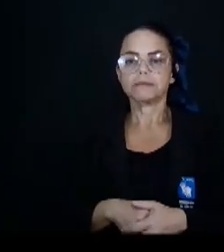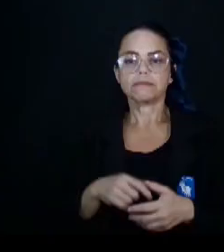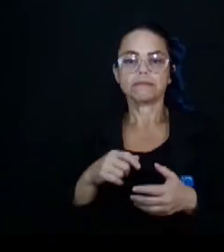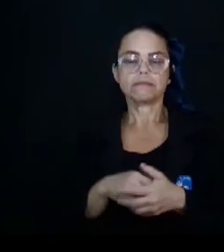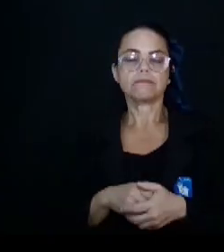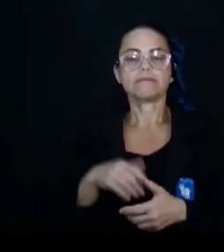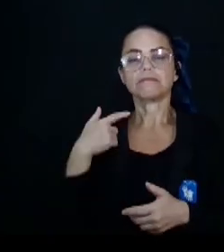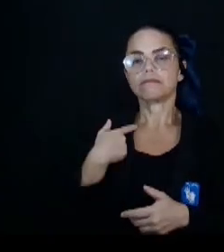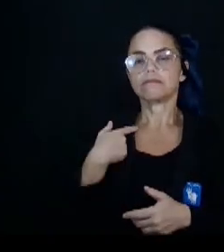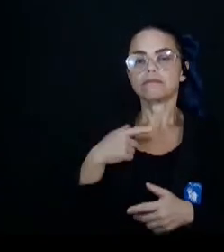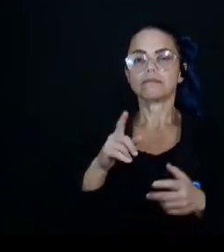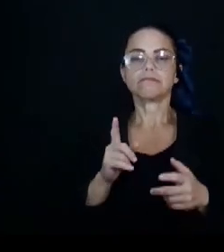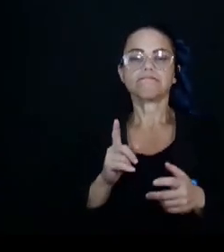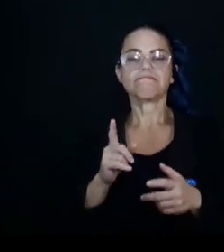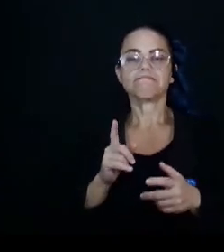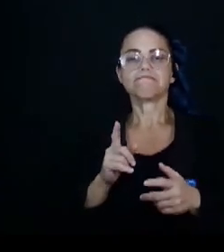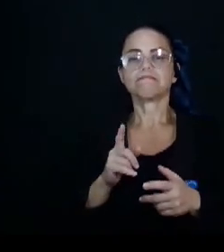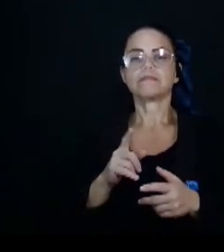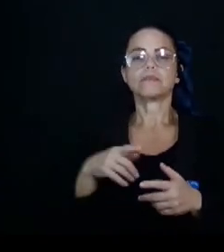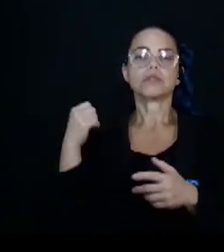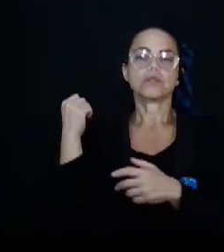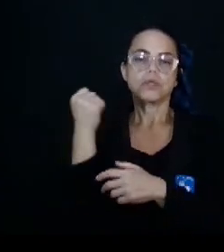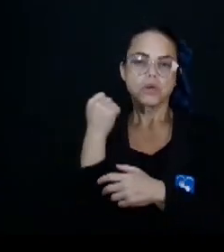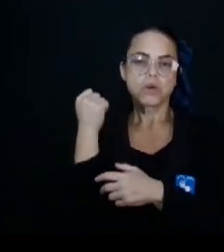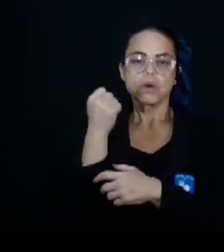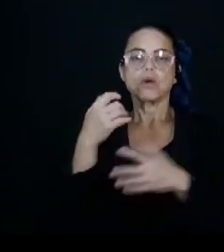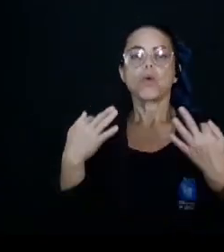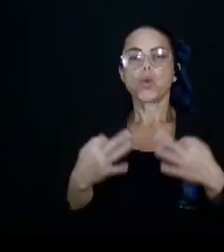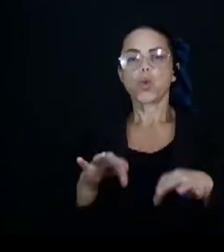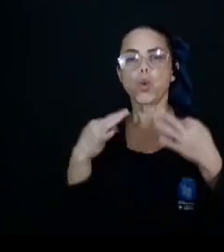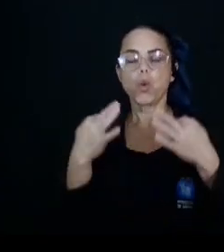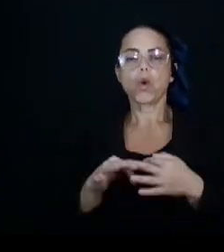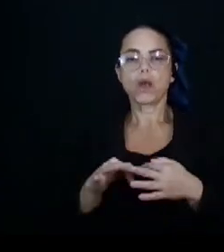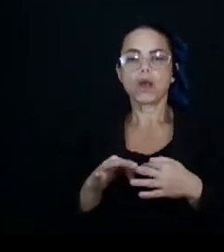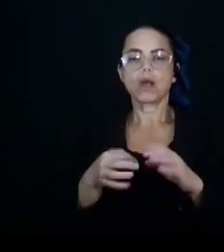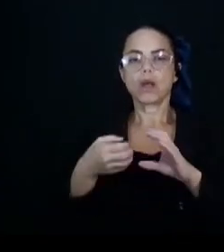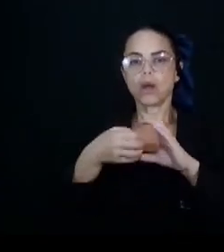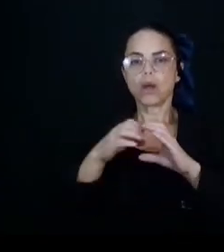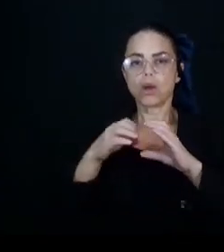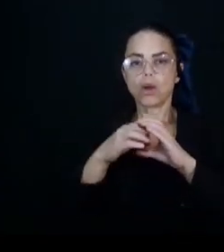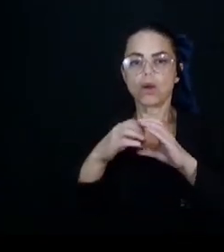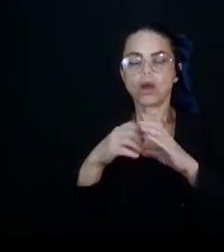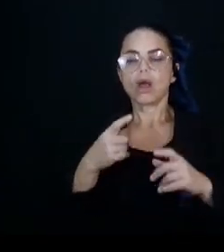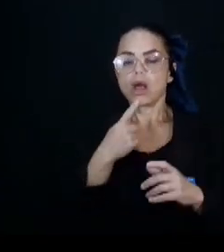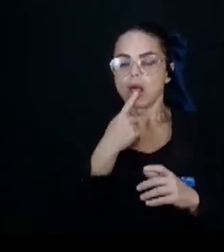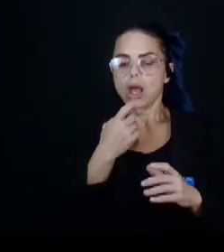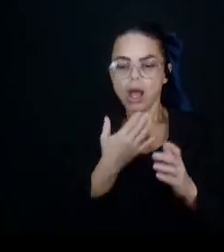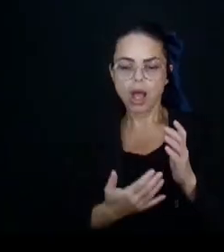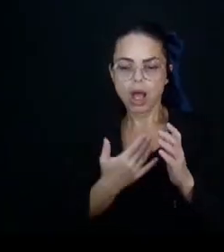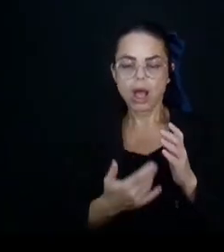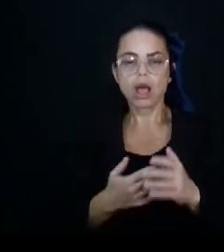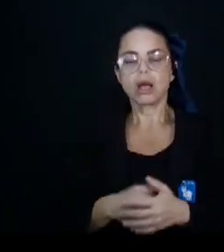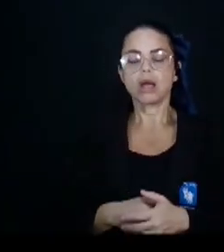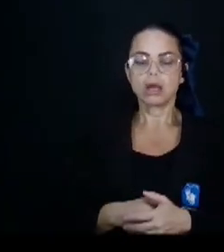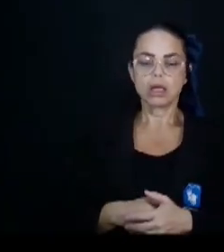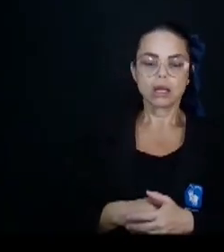pouquinho mais intensos, que são nas próprias células sanguíneas. Então, ver-se que como a quimioterapia, o